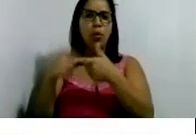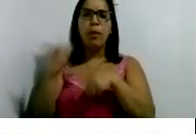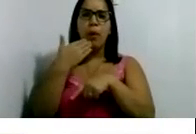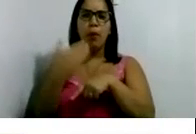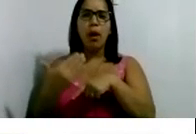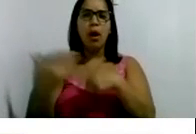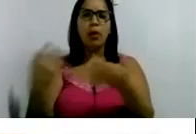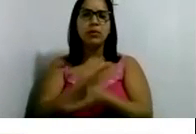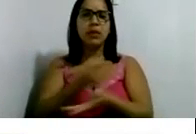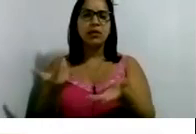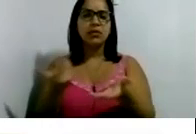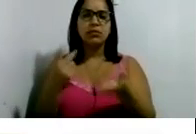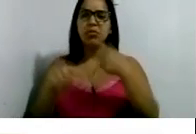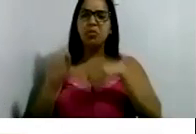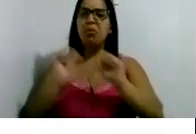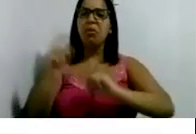espermatozoide imóvel?